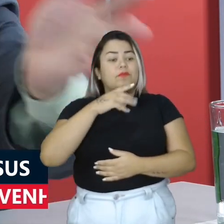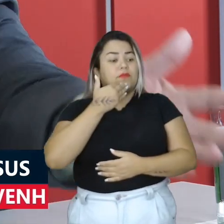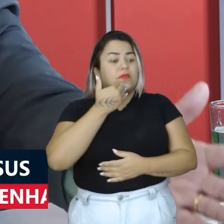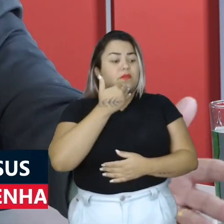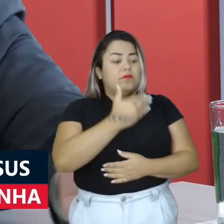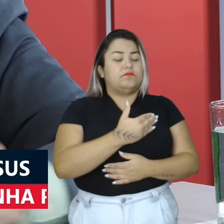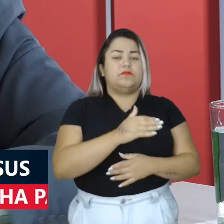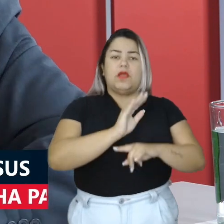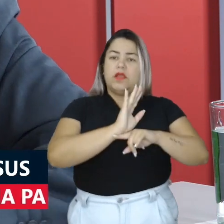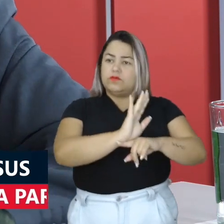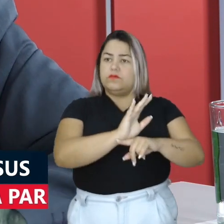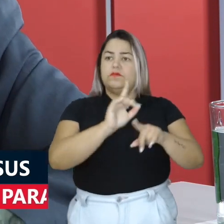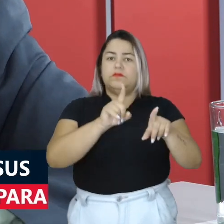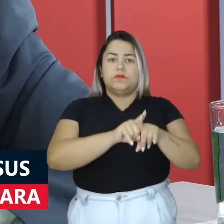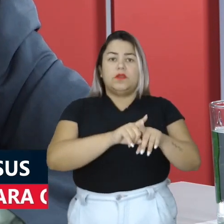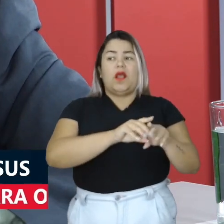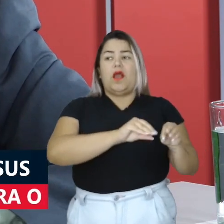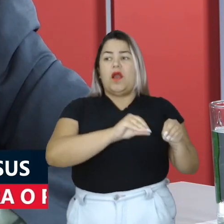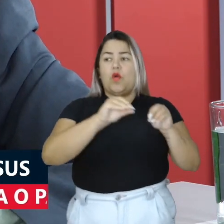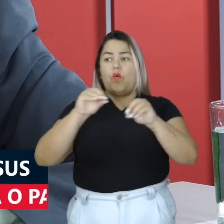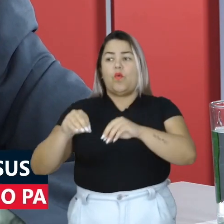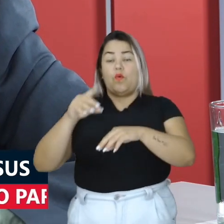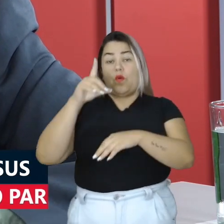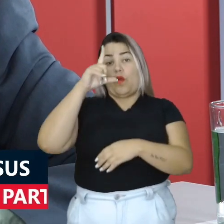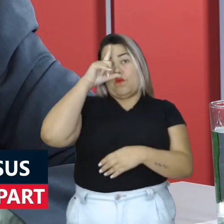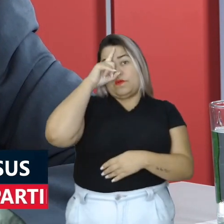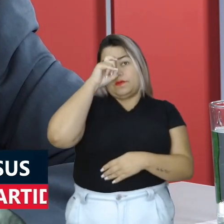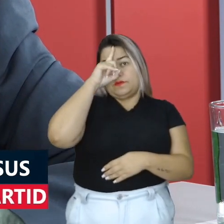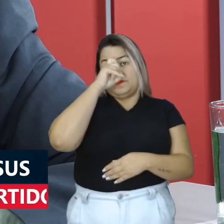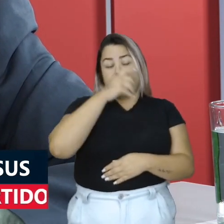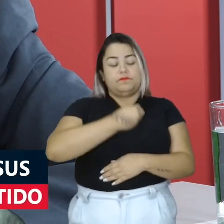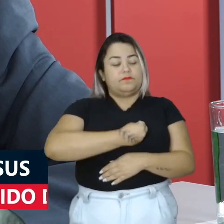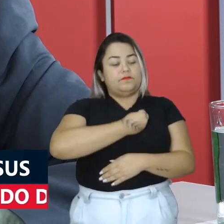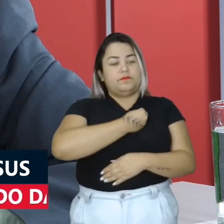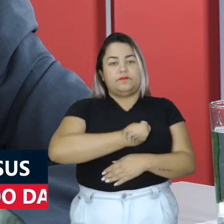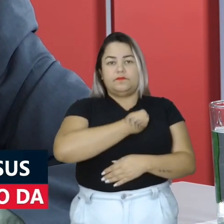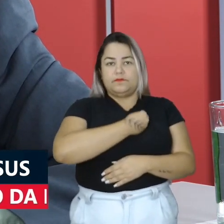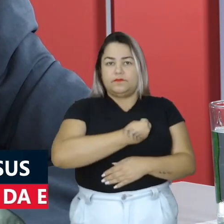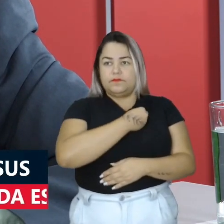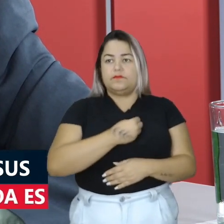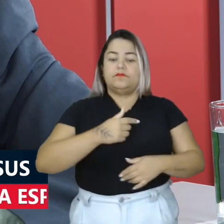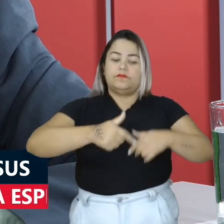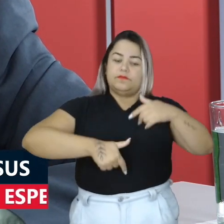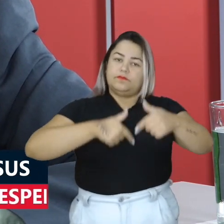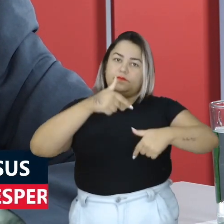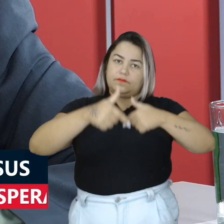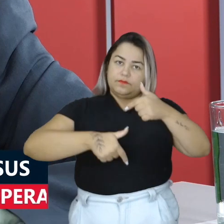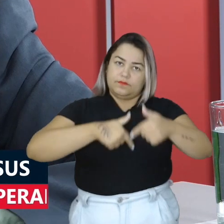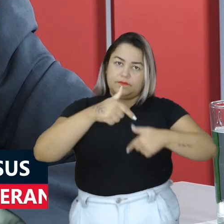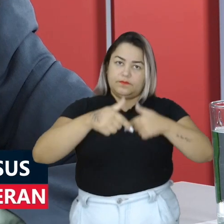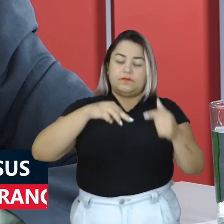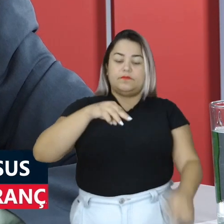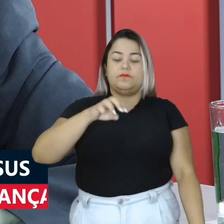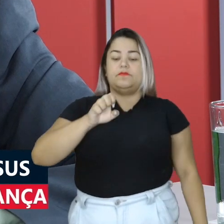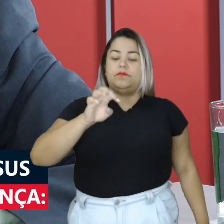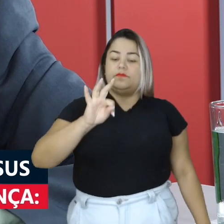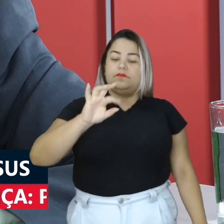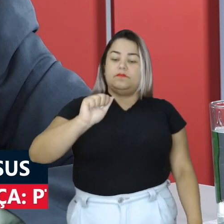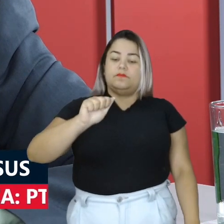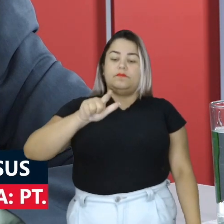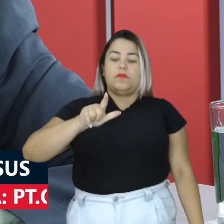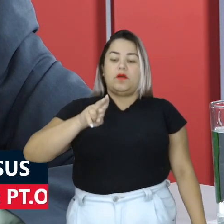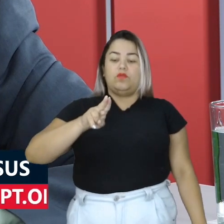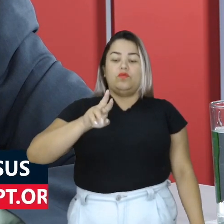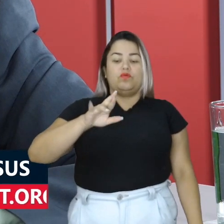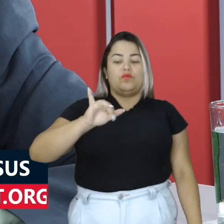dar um socorro, para levar no hospital. Então, essa vivência dele como sindicalista, como trabalhador metalúrgico, trouxe para ele, né,